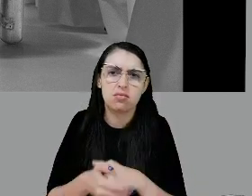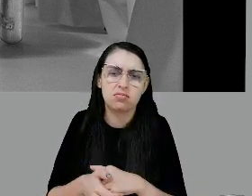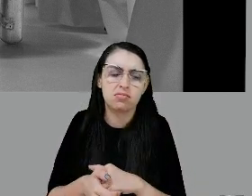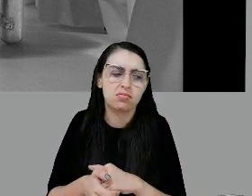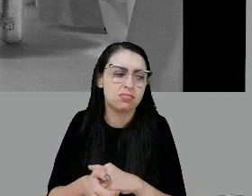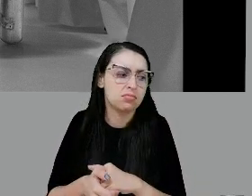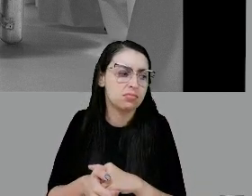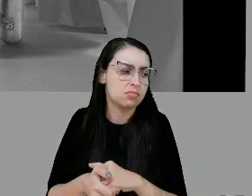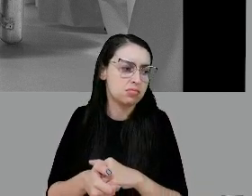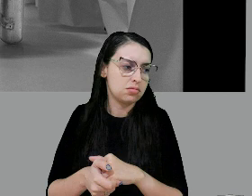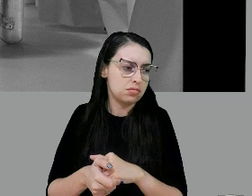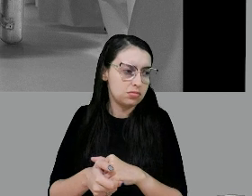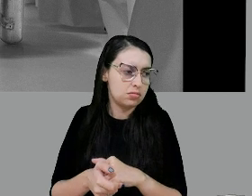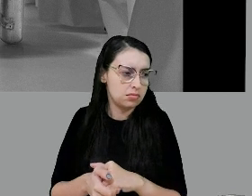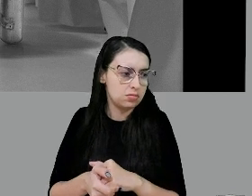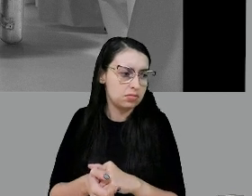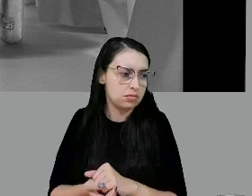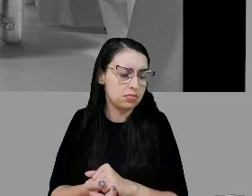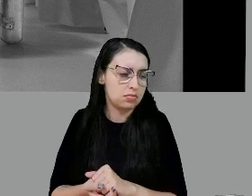Olha o áudio.